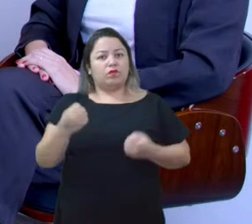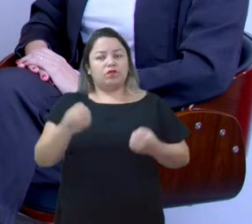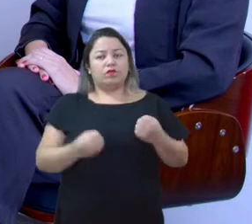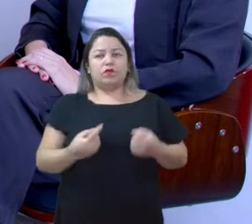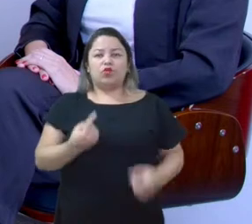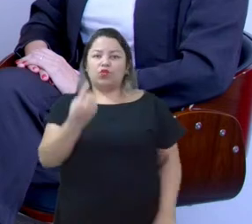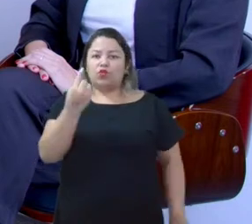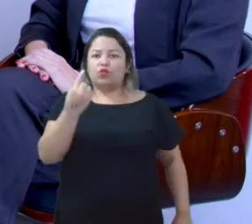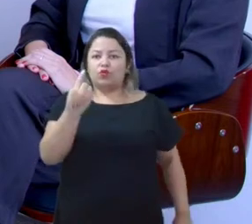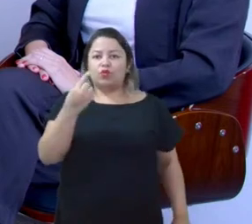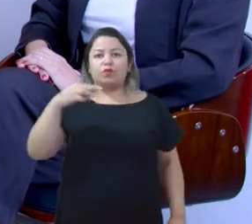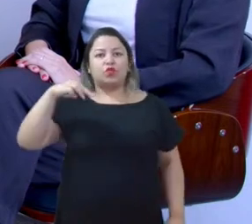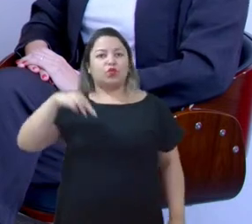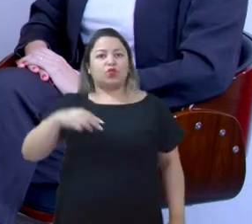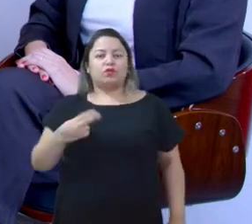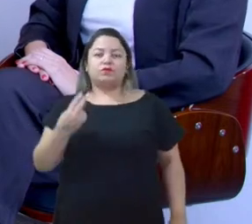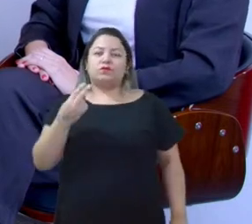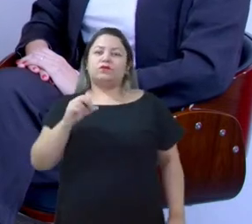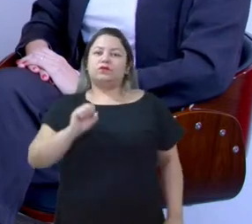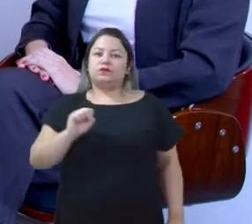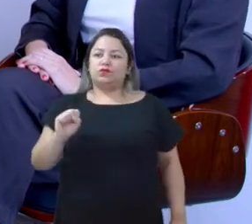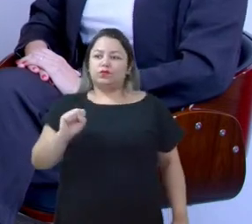1 minuto e 2 segundos.